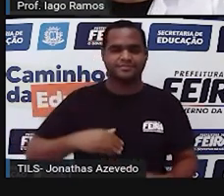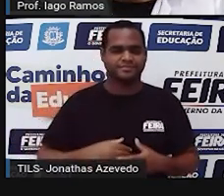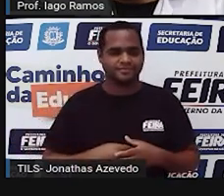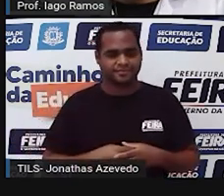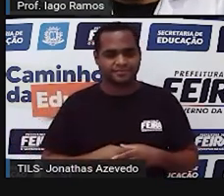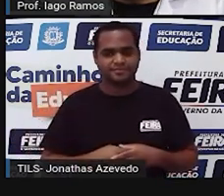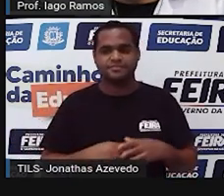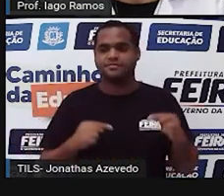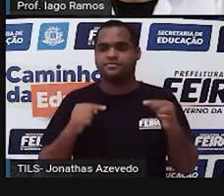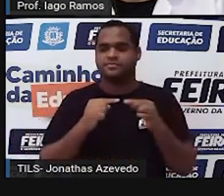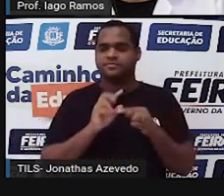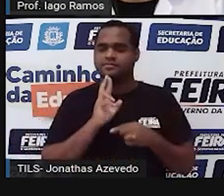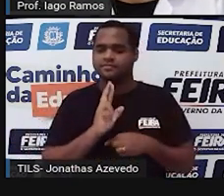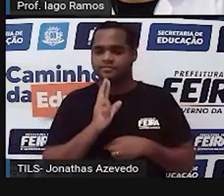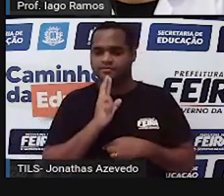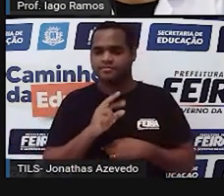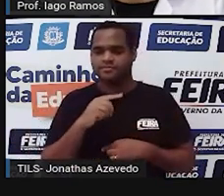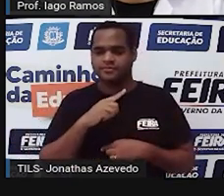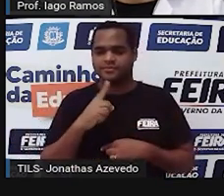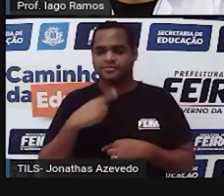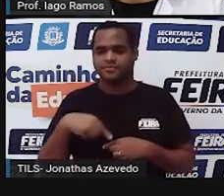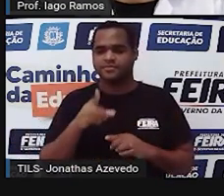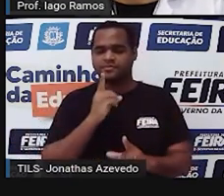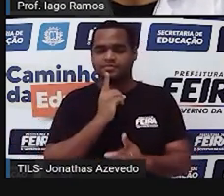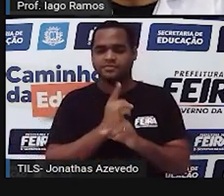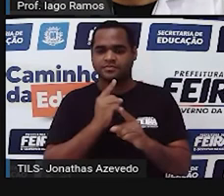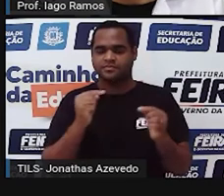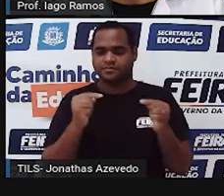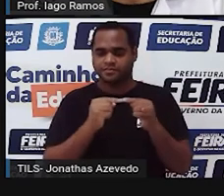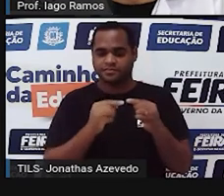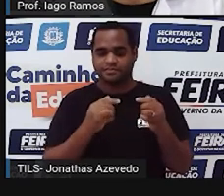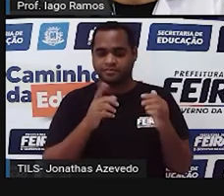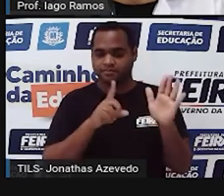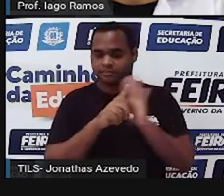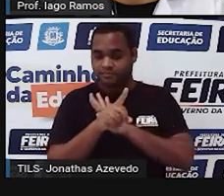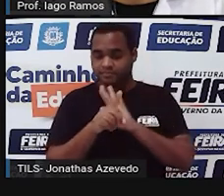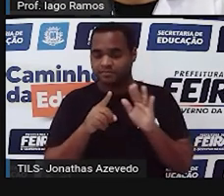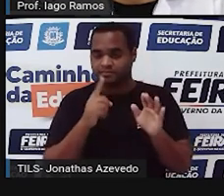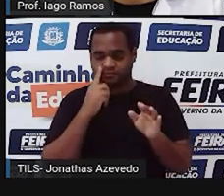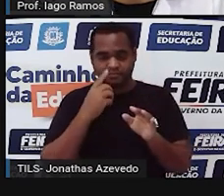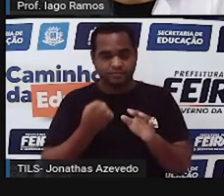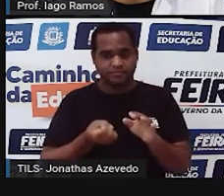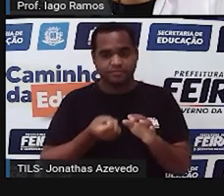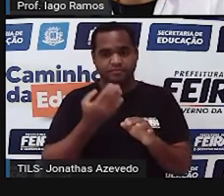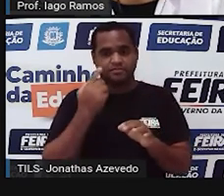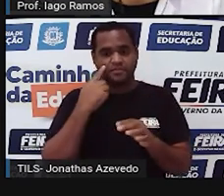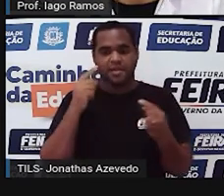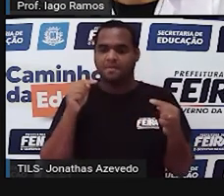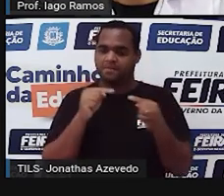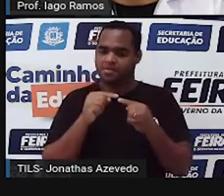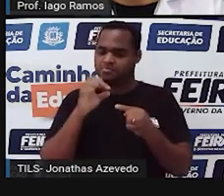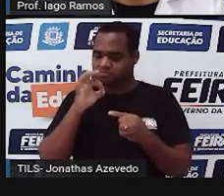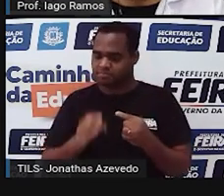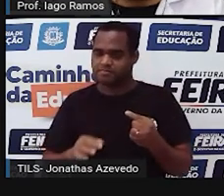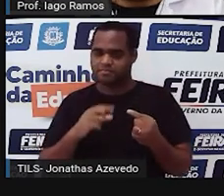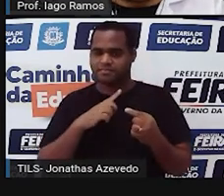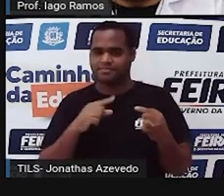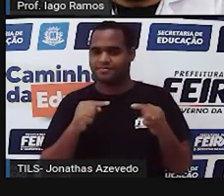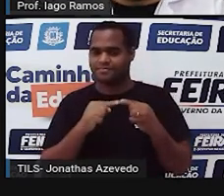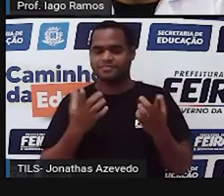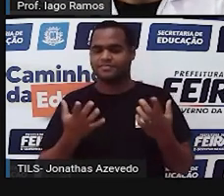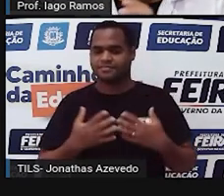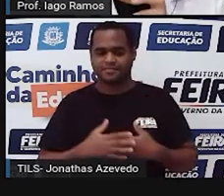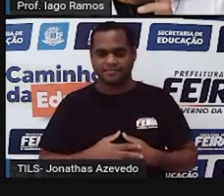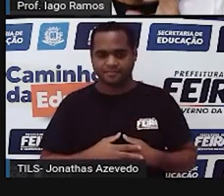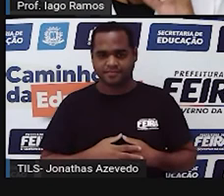e olha essa resposta você tem que achar uma pergunta e a pergunta deve ser a pergunta correta para essa resposta